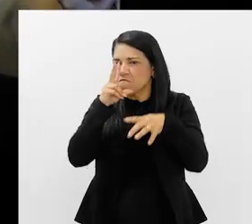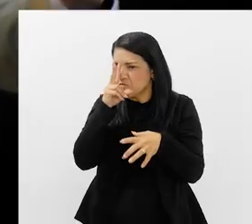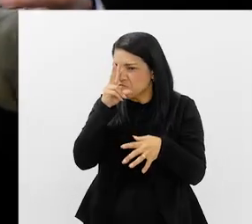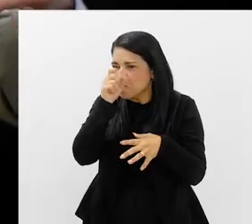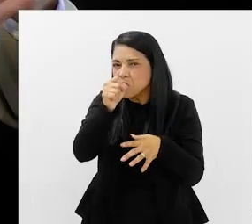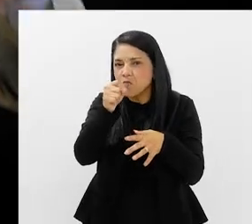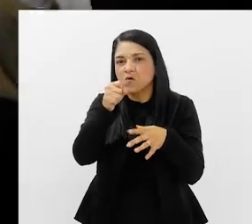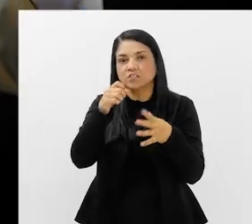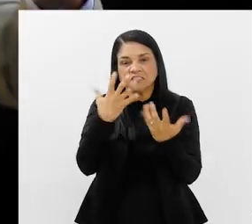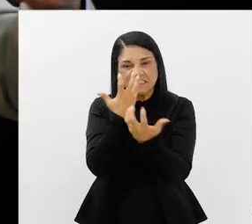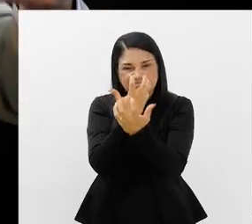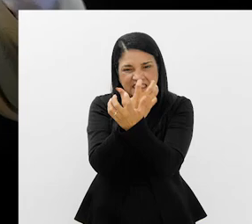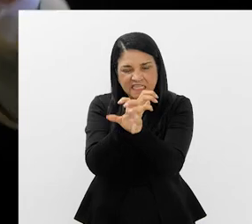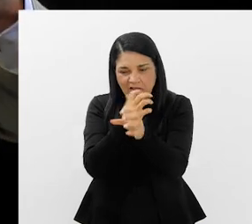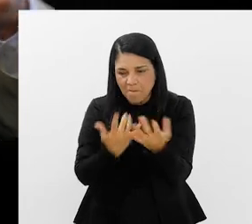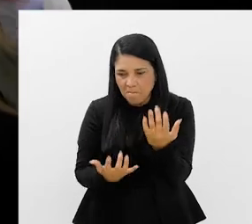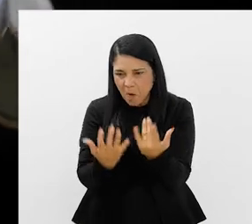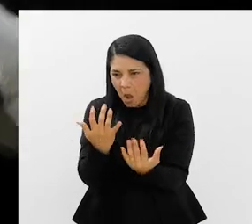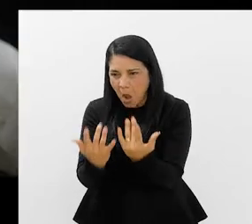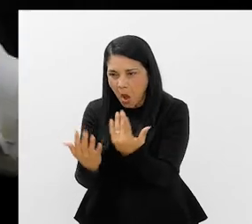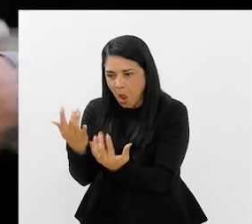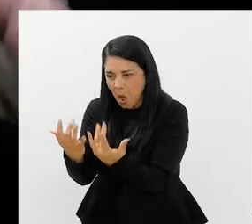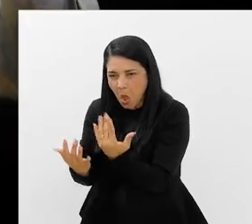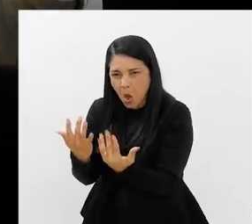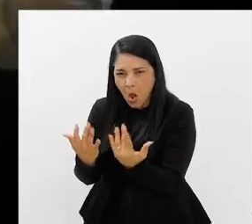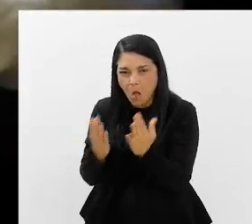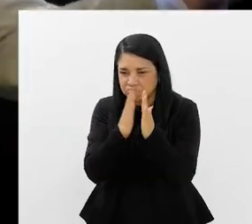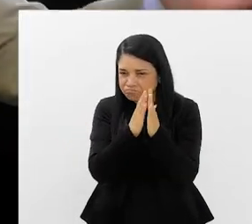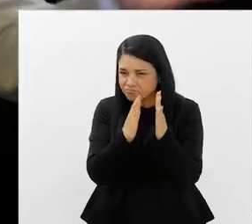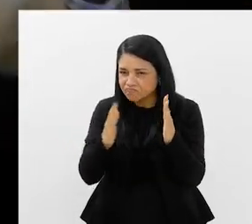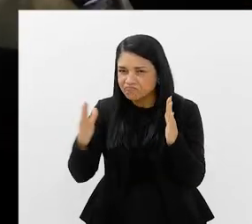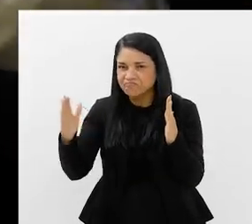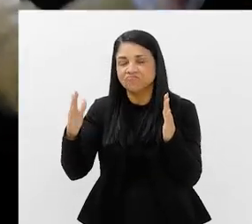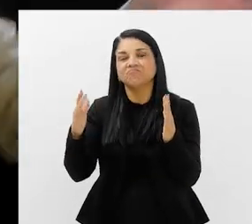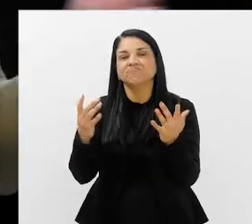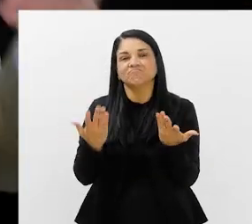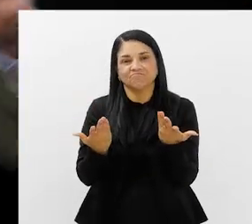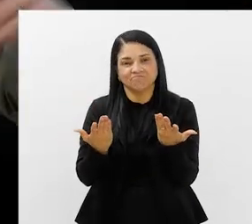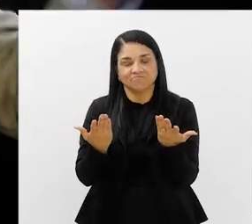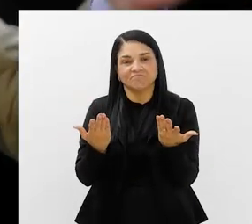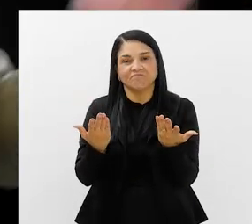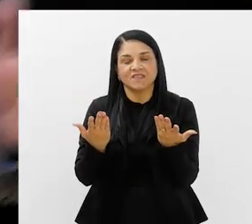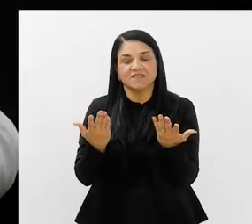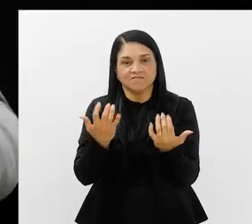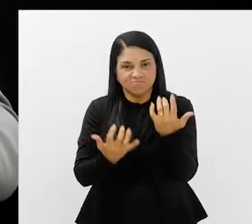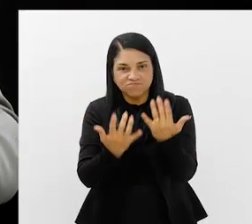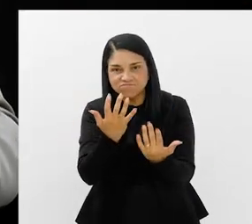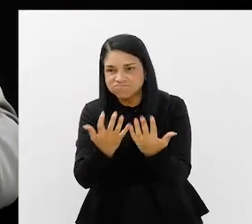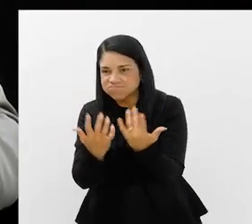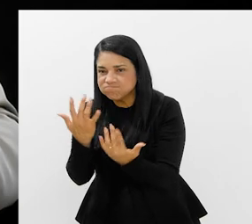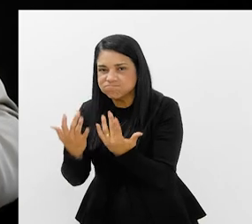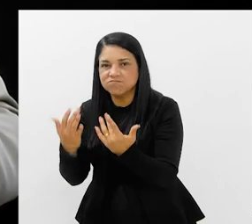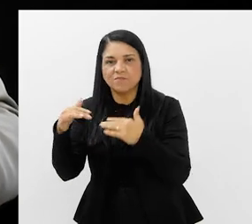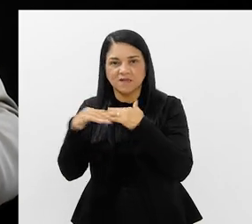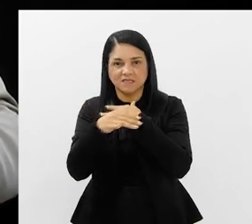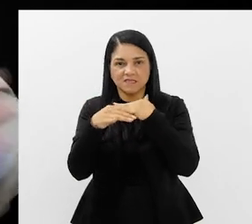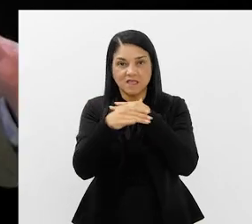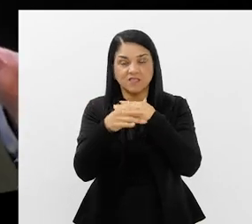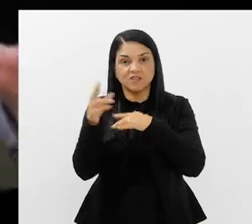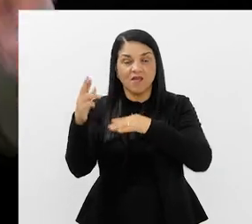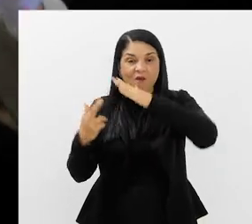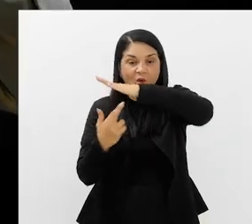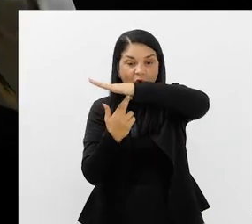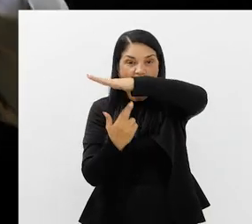cada dia mais rigorosas e secas prolongadas, como a gente está vivendo, com incêndios dramáticos para a